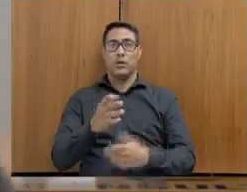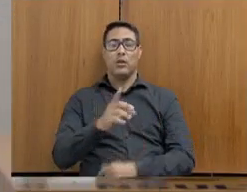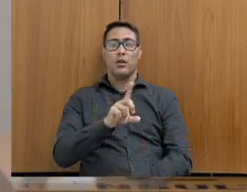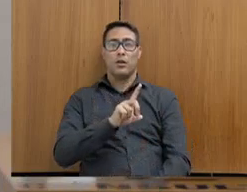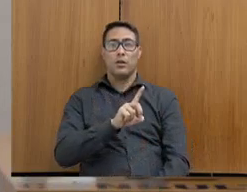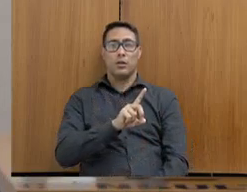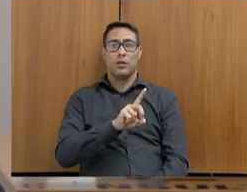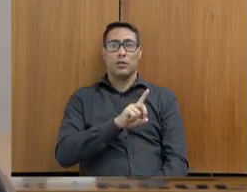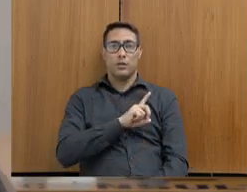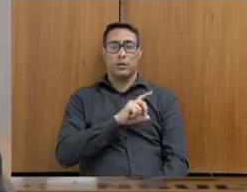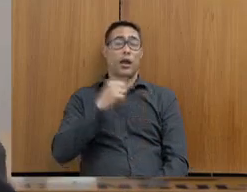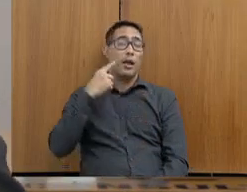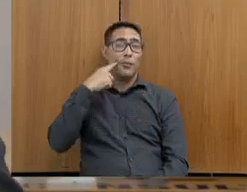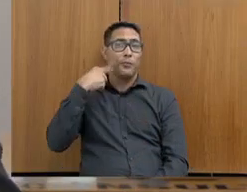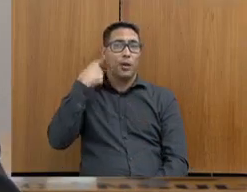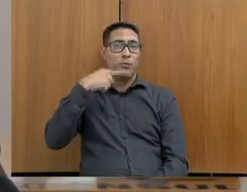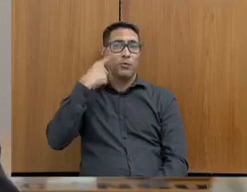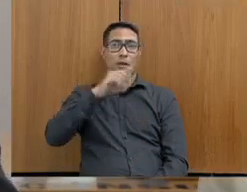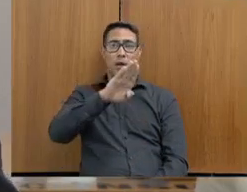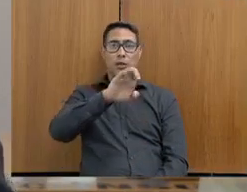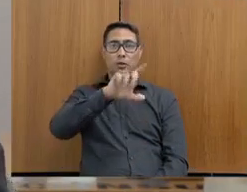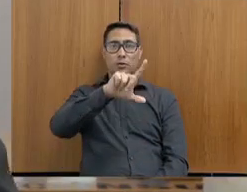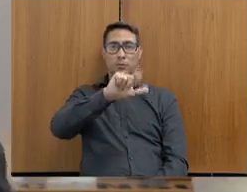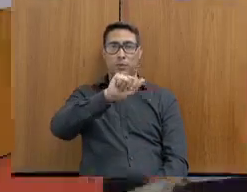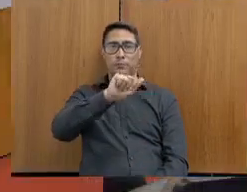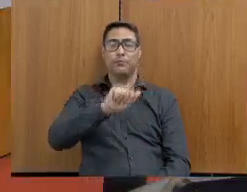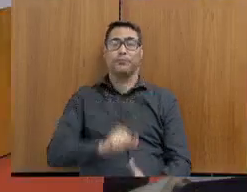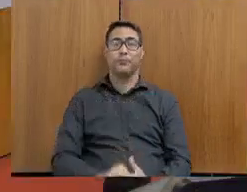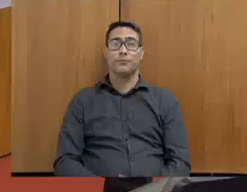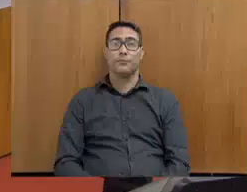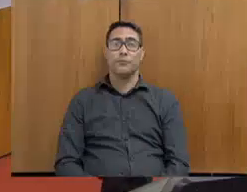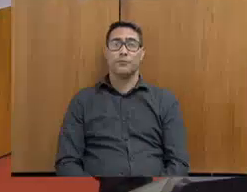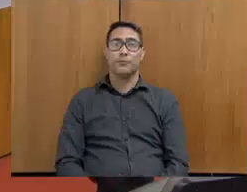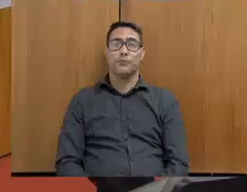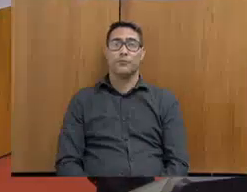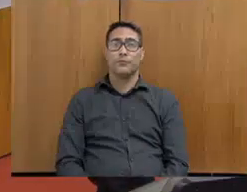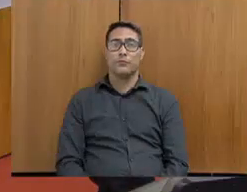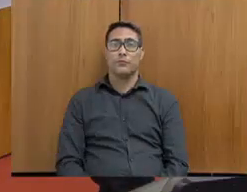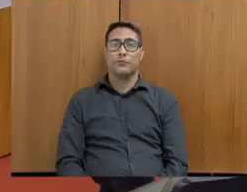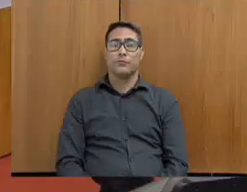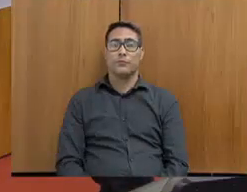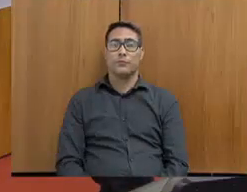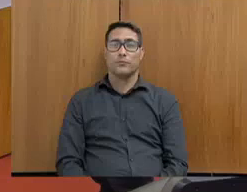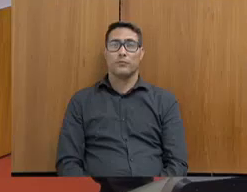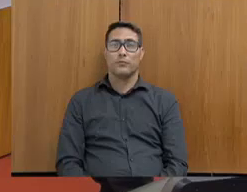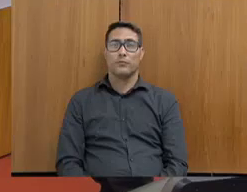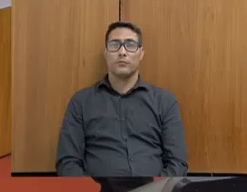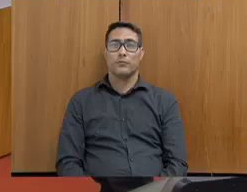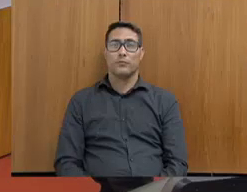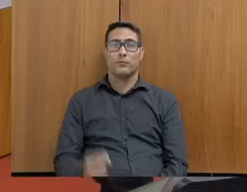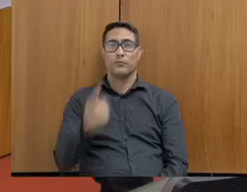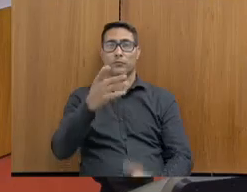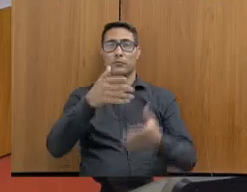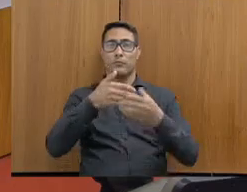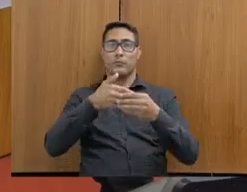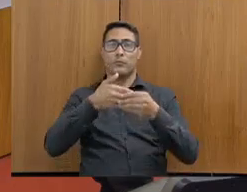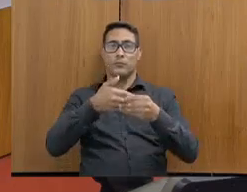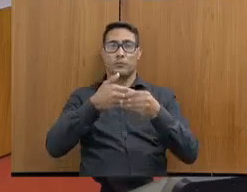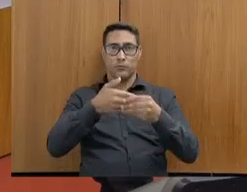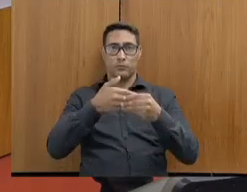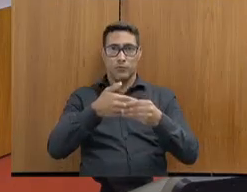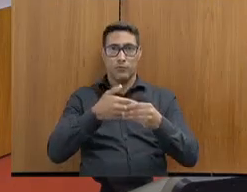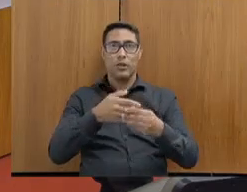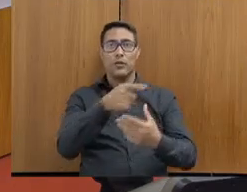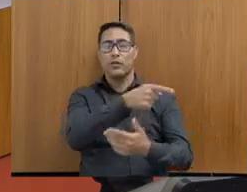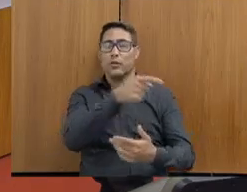Gonçalves também para as suas intervenções iniciais então em primeiro lugar cumprimentar a doutora